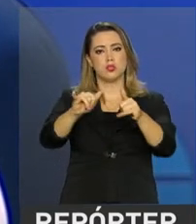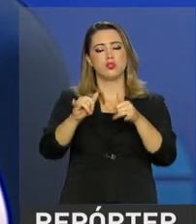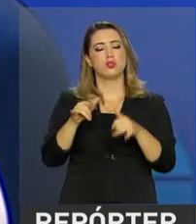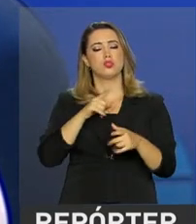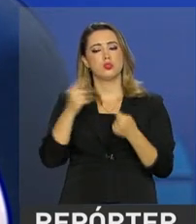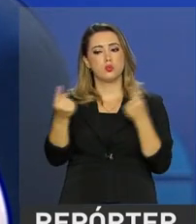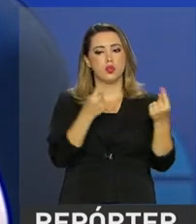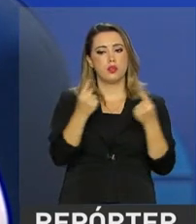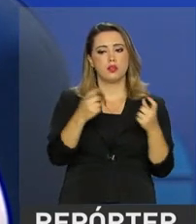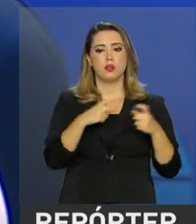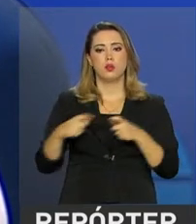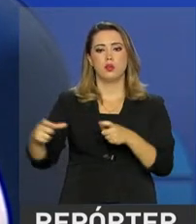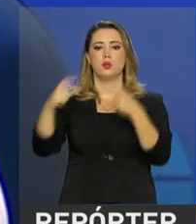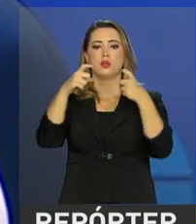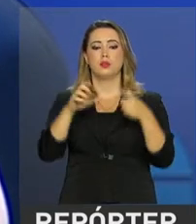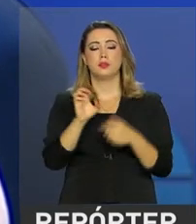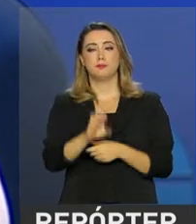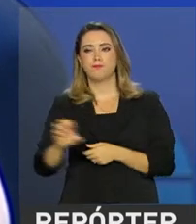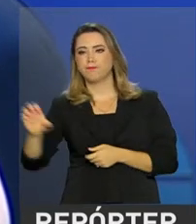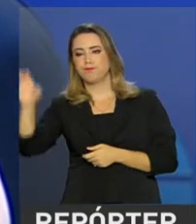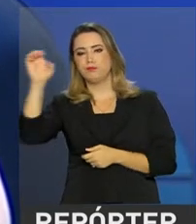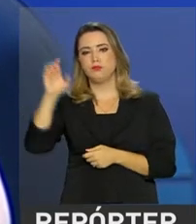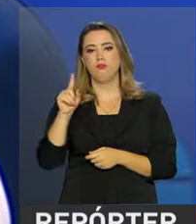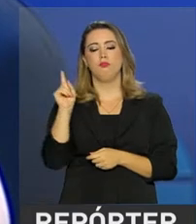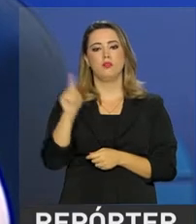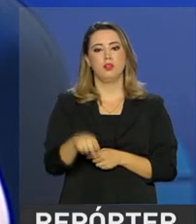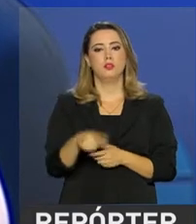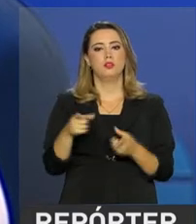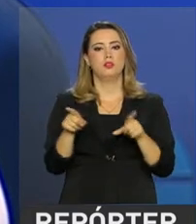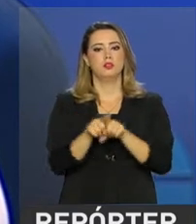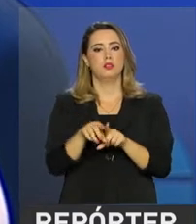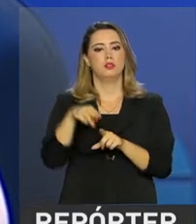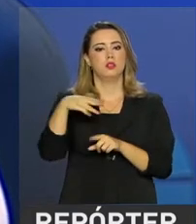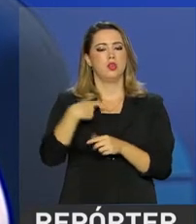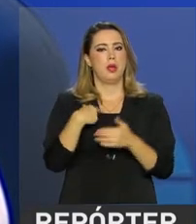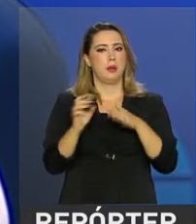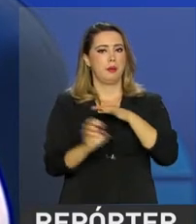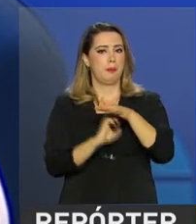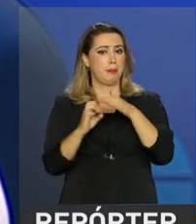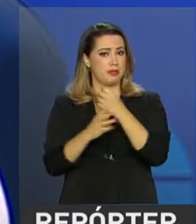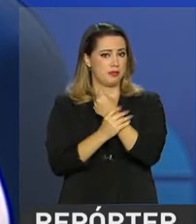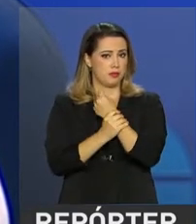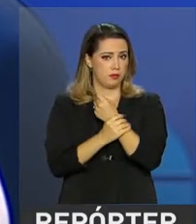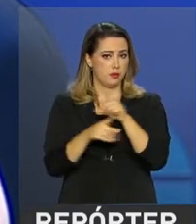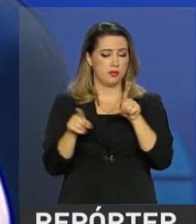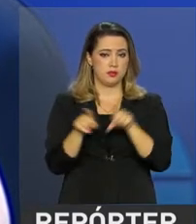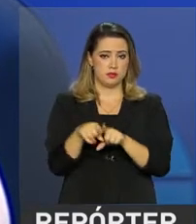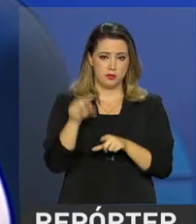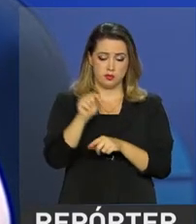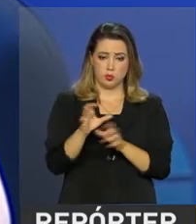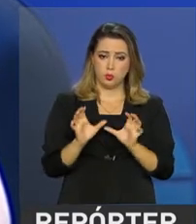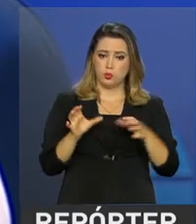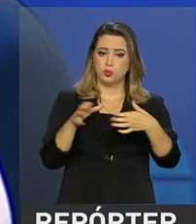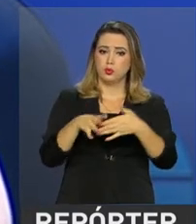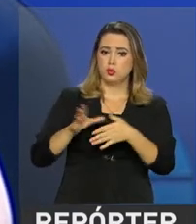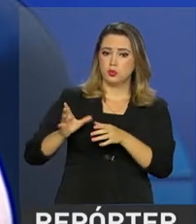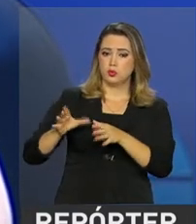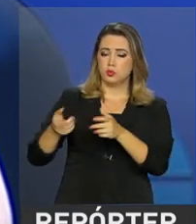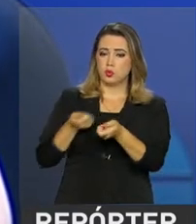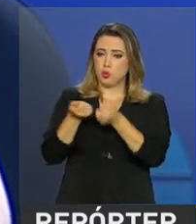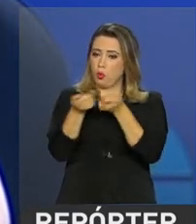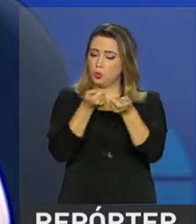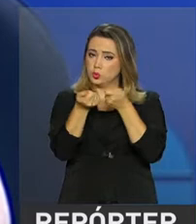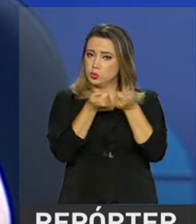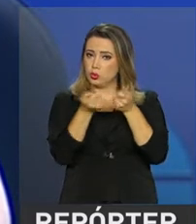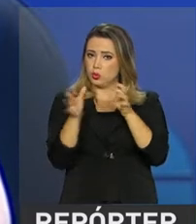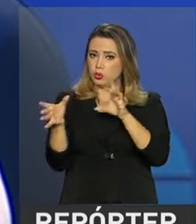estado da federação. A Módulo Security, o Centro Integrado de Comando e Controle Nacional,